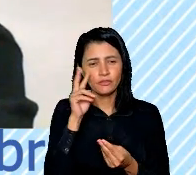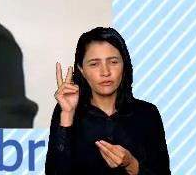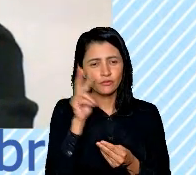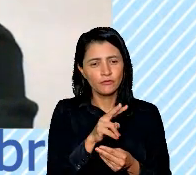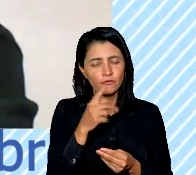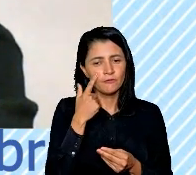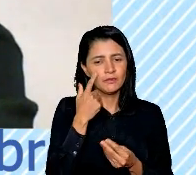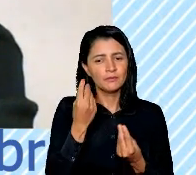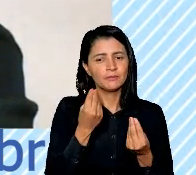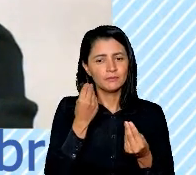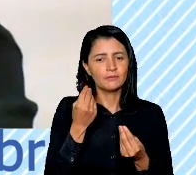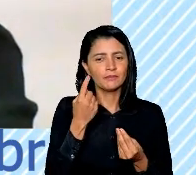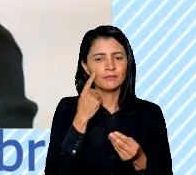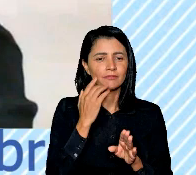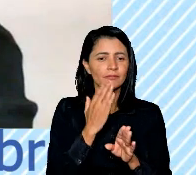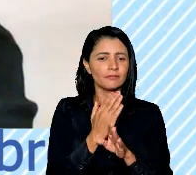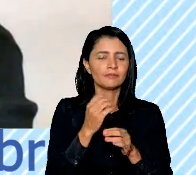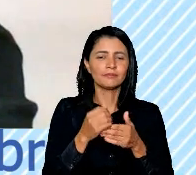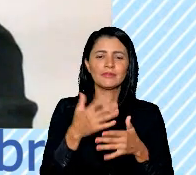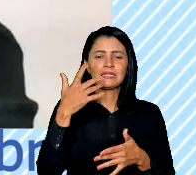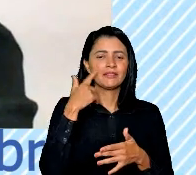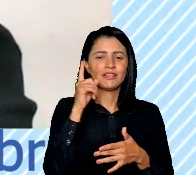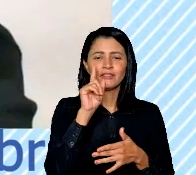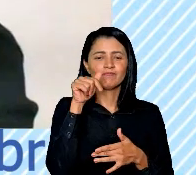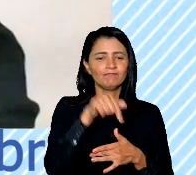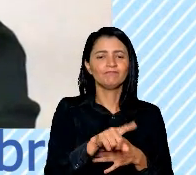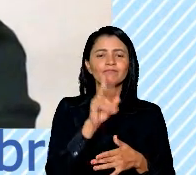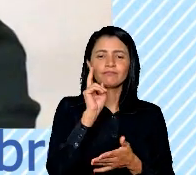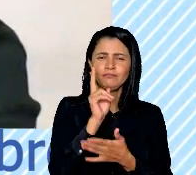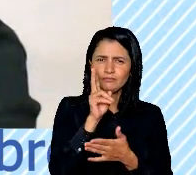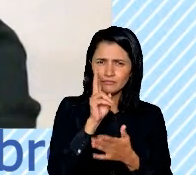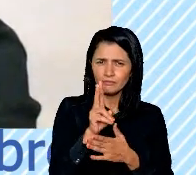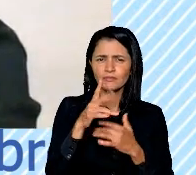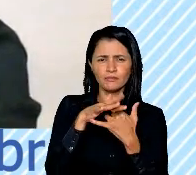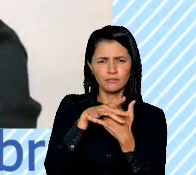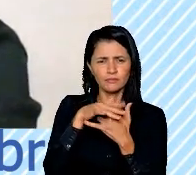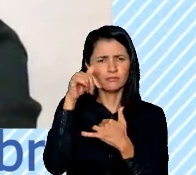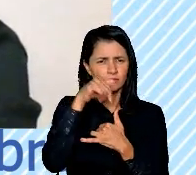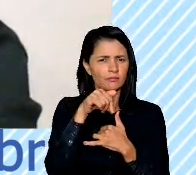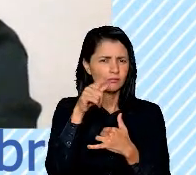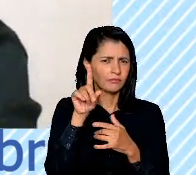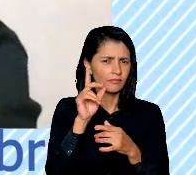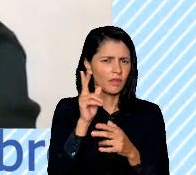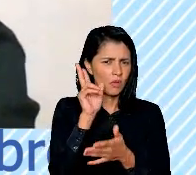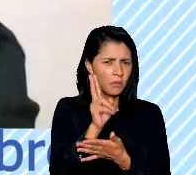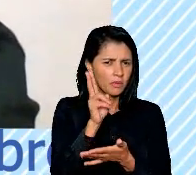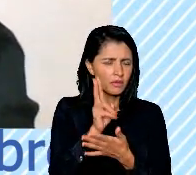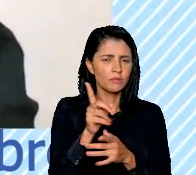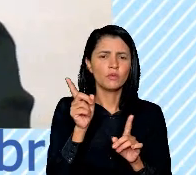embaixo. Será que acho que eu vi no chat e não aqui? É o mesmo chat do YouTube, desembargadora, e o chat não,